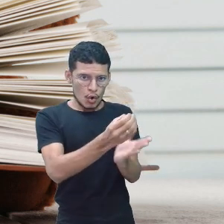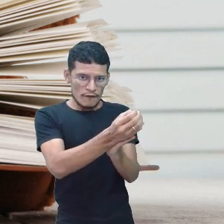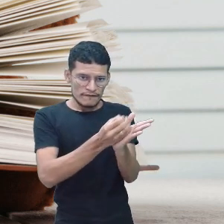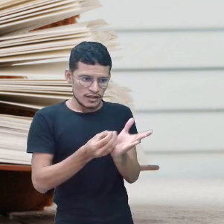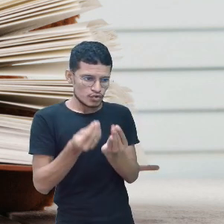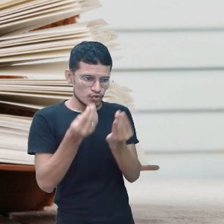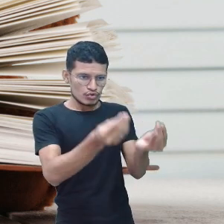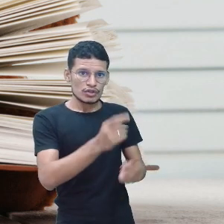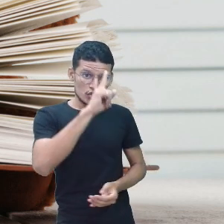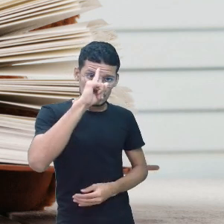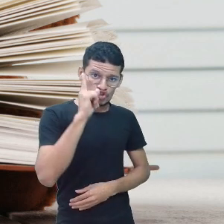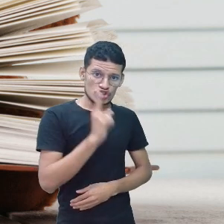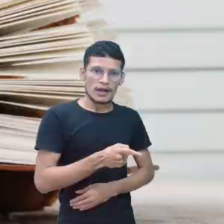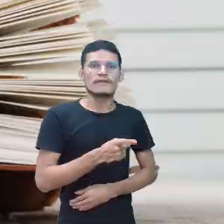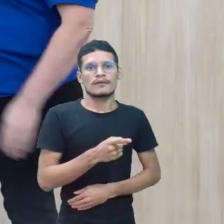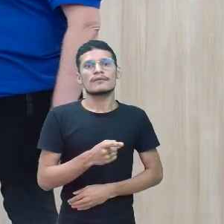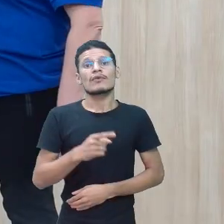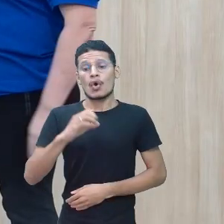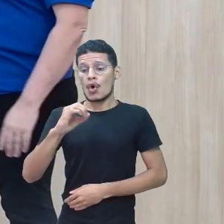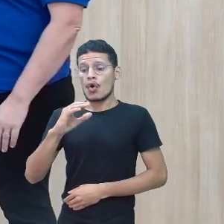o referente.